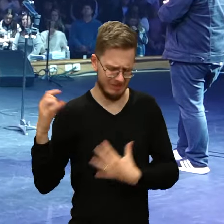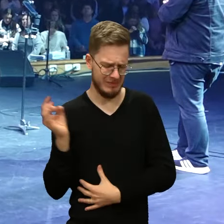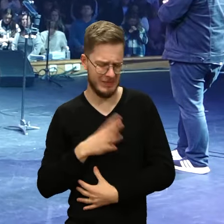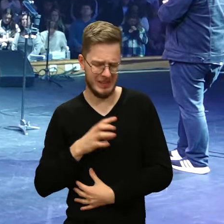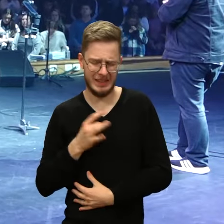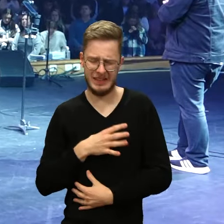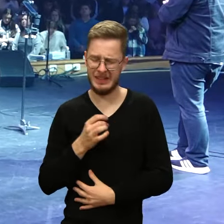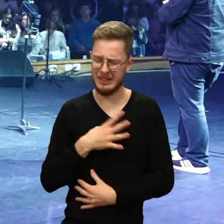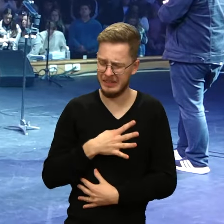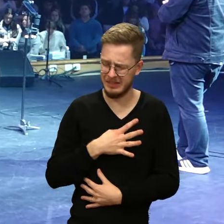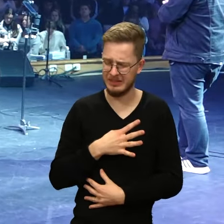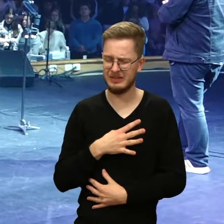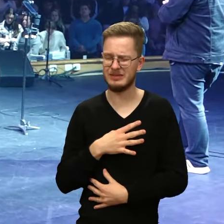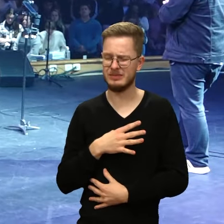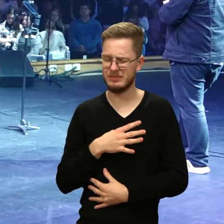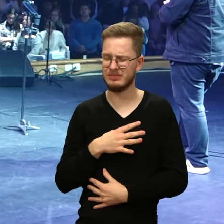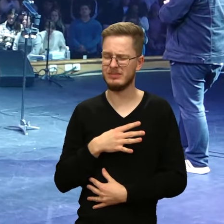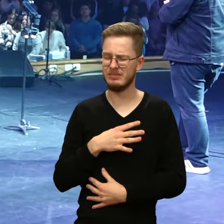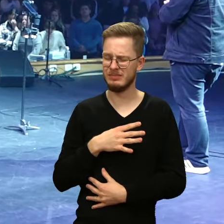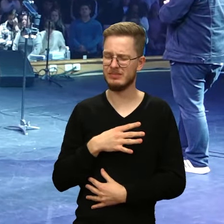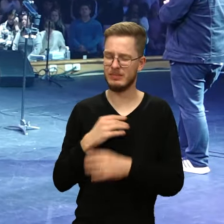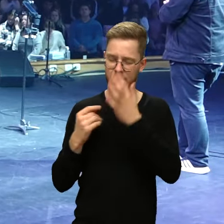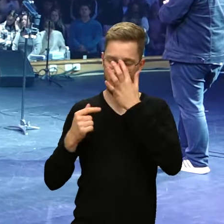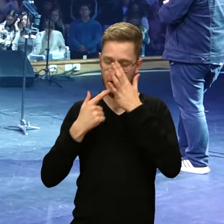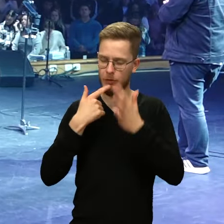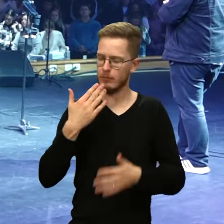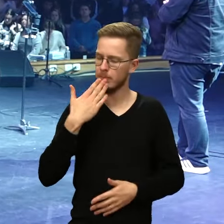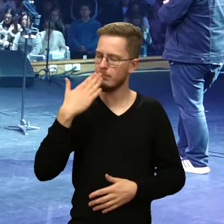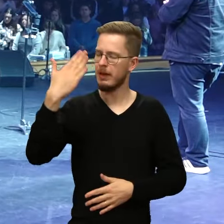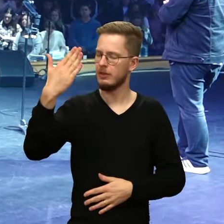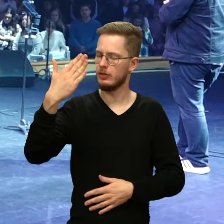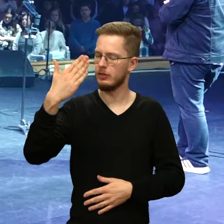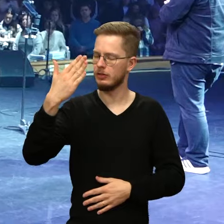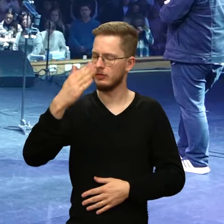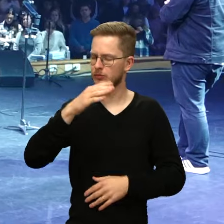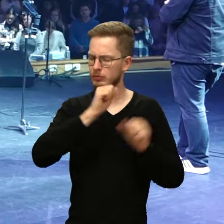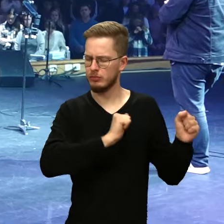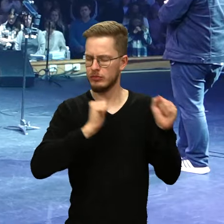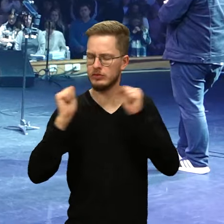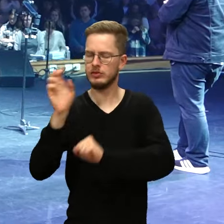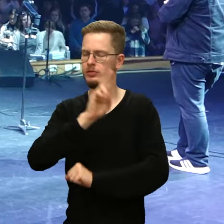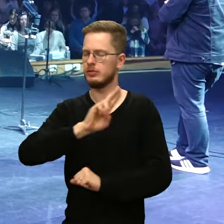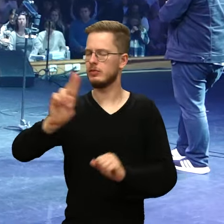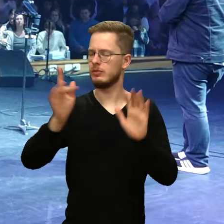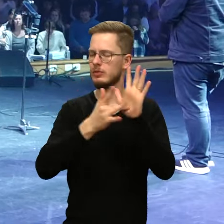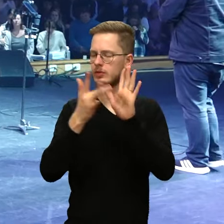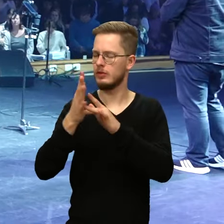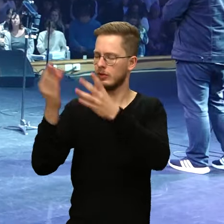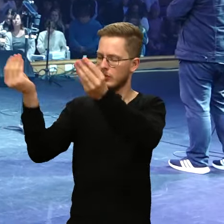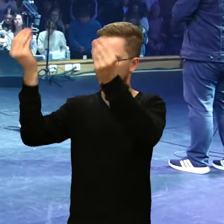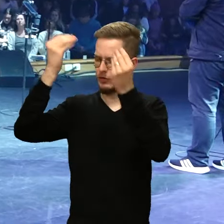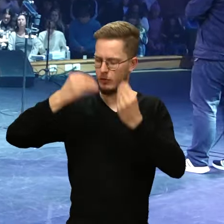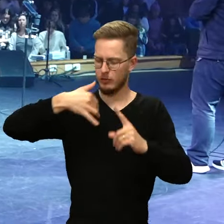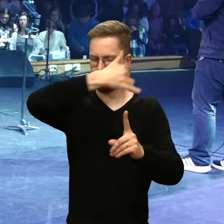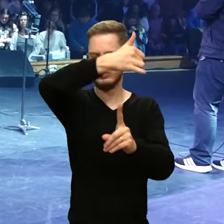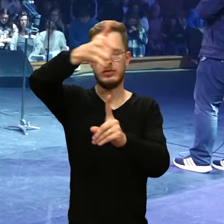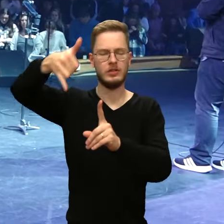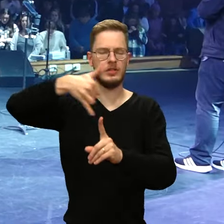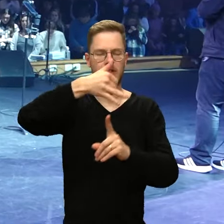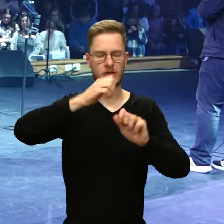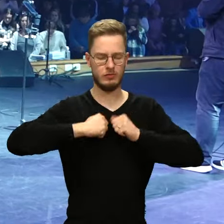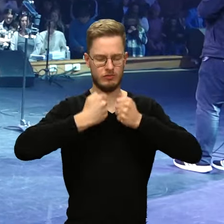temor. Eu quero pedir, Senhor, na autoridade do nome de Jesus, que o Senhor nos revista com coragem. E Senhor,